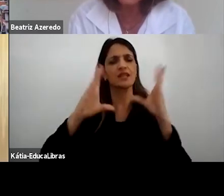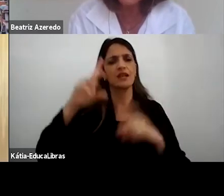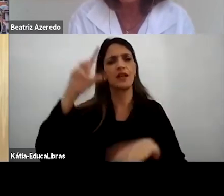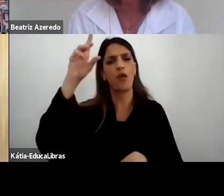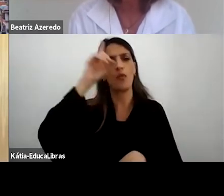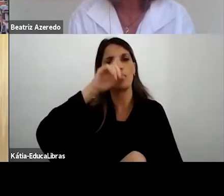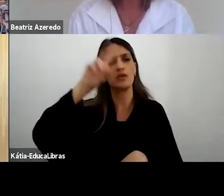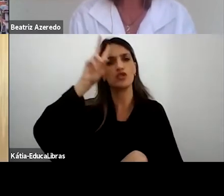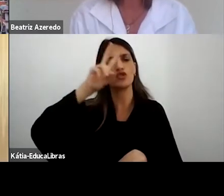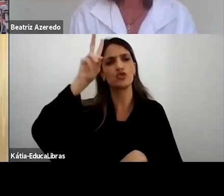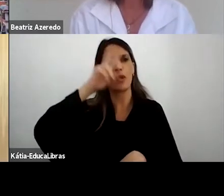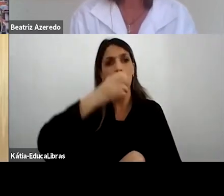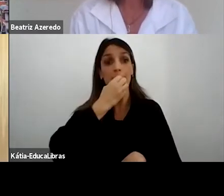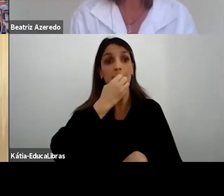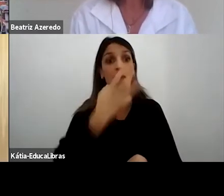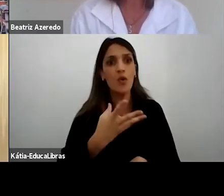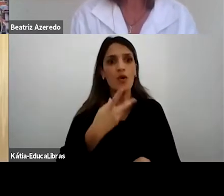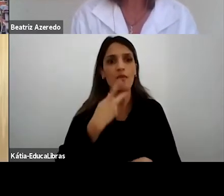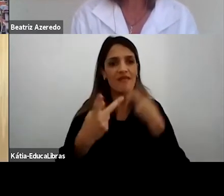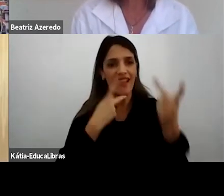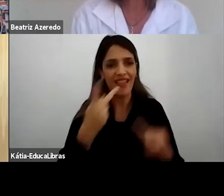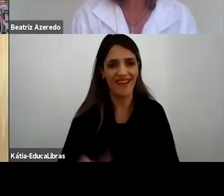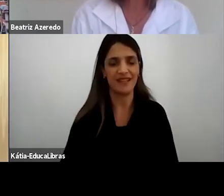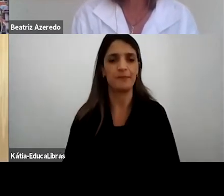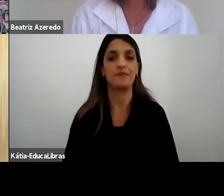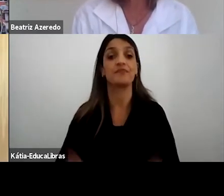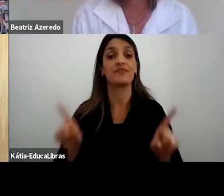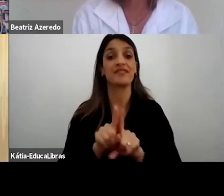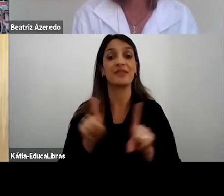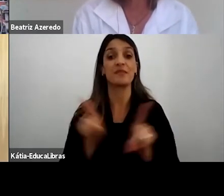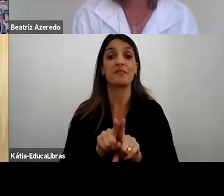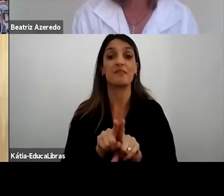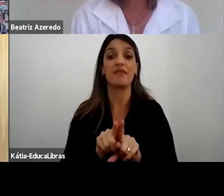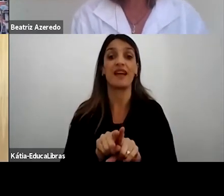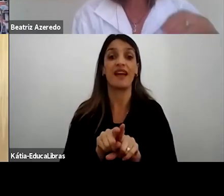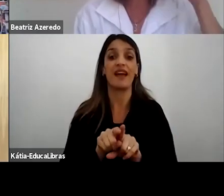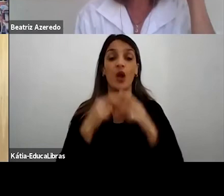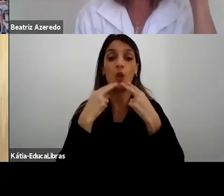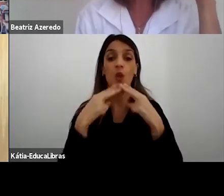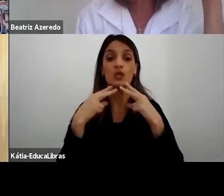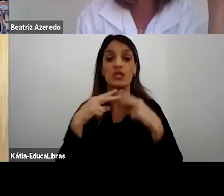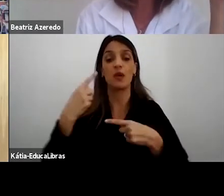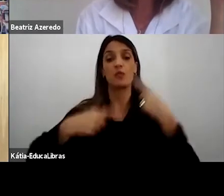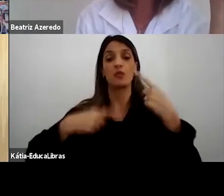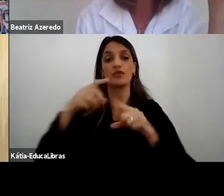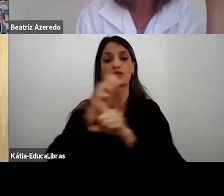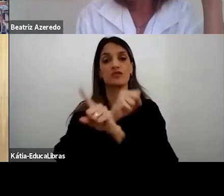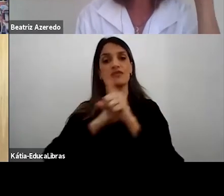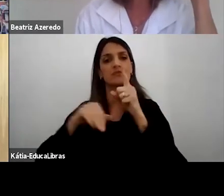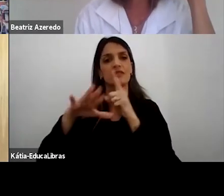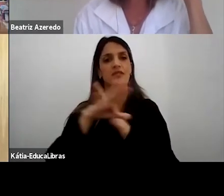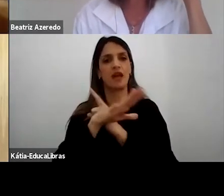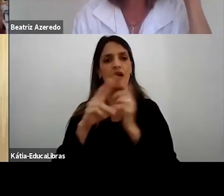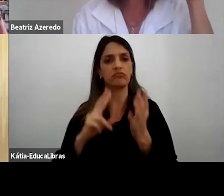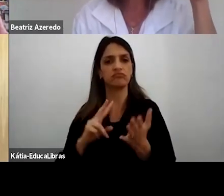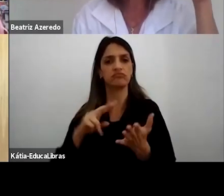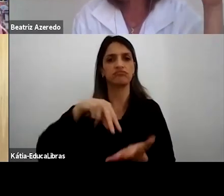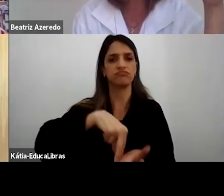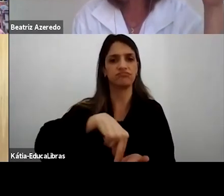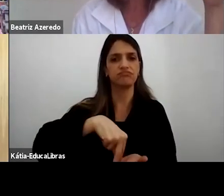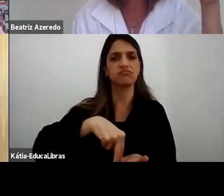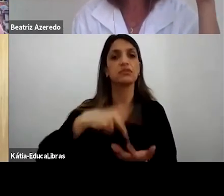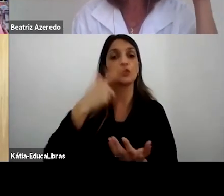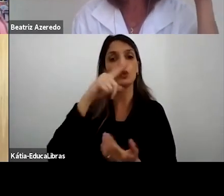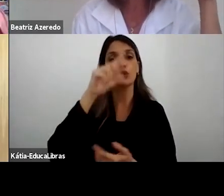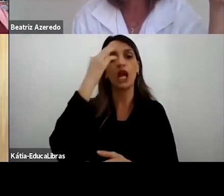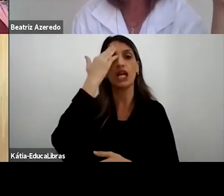para contar. Eu também trago a notícia de que a gente tem uma política social muito bem estabelecida, que a gente consegue entender